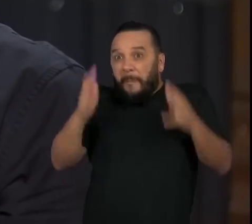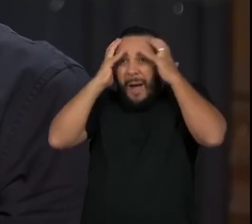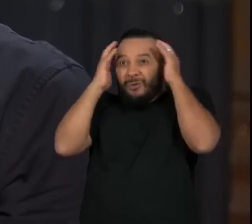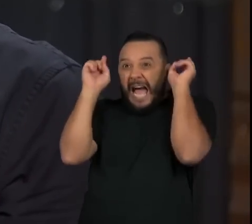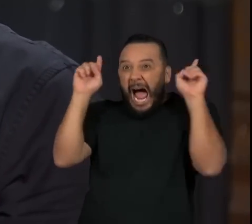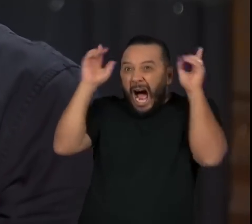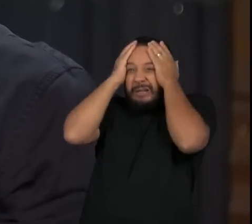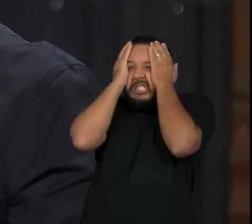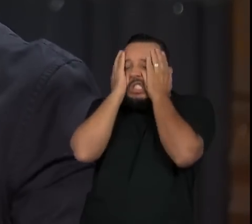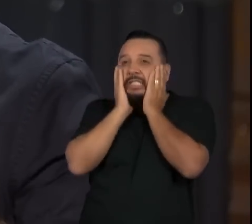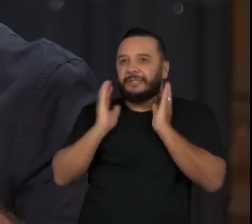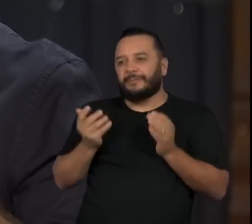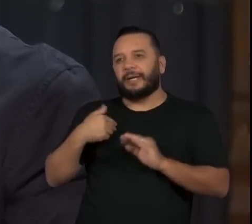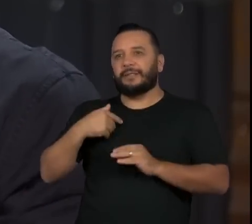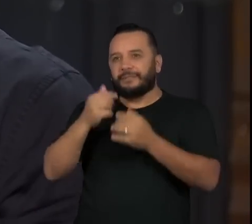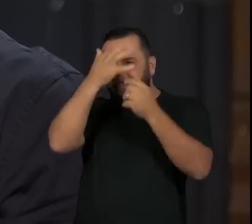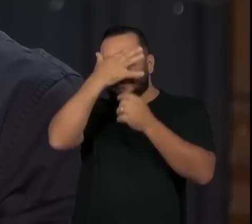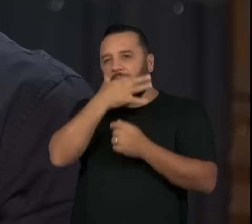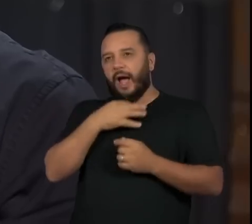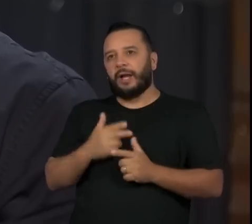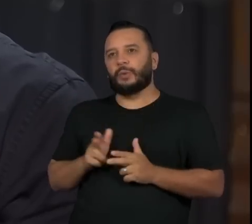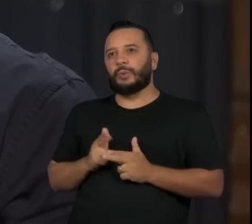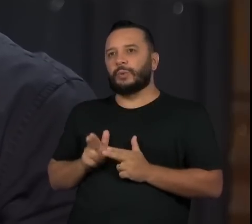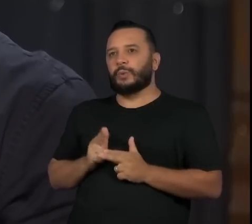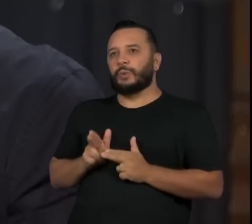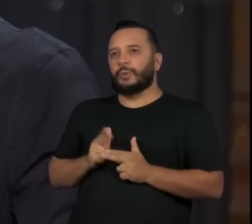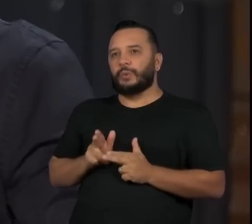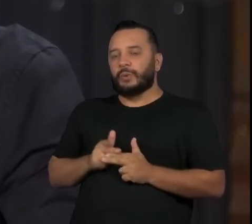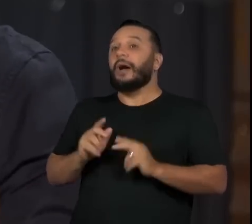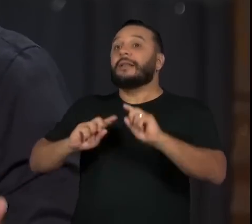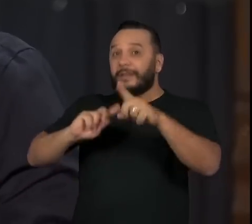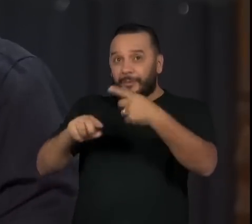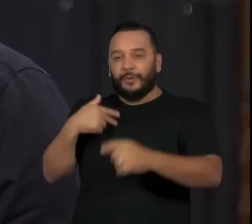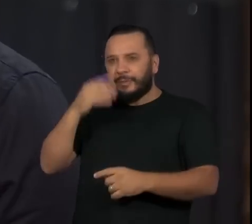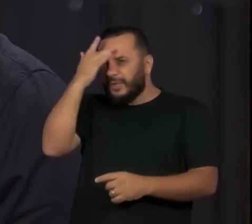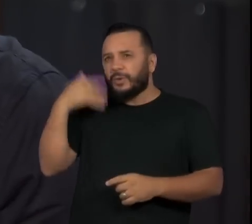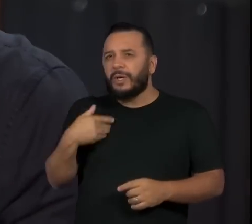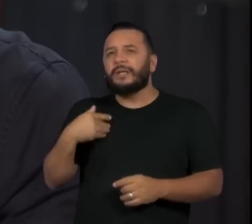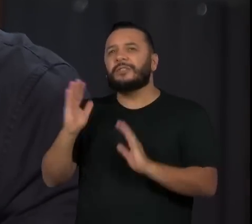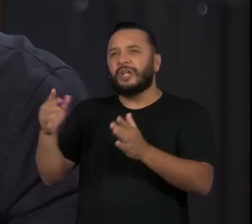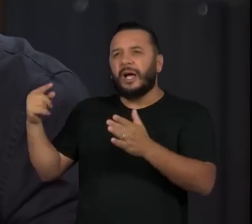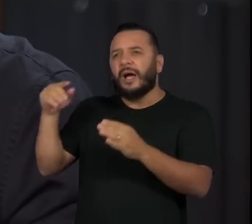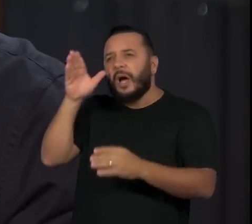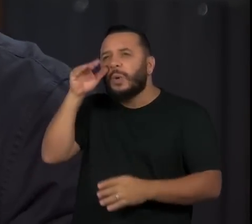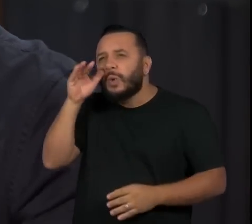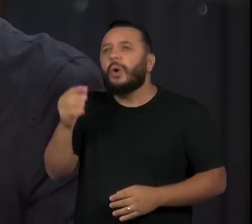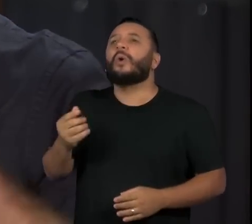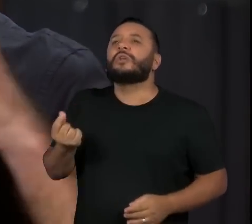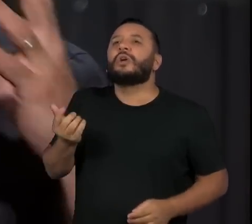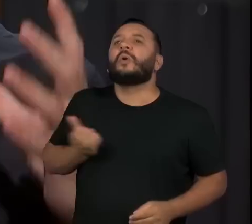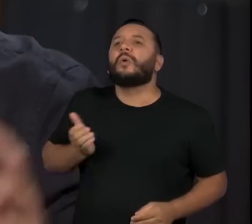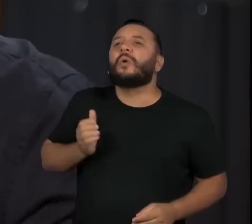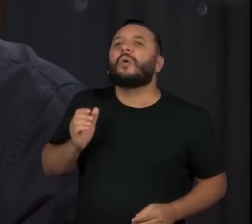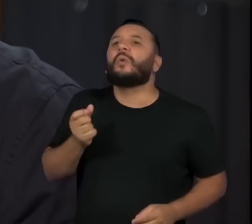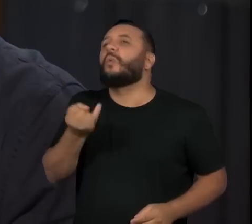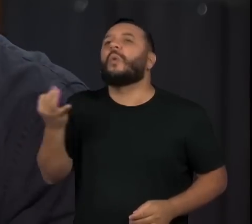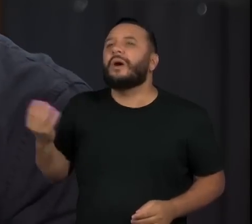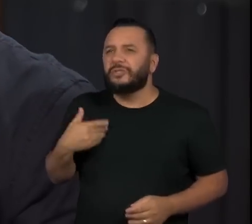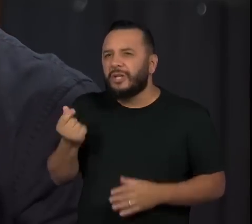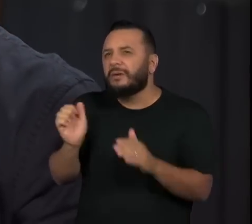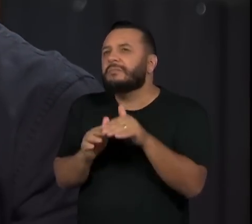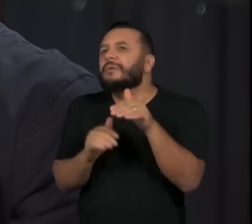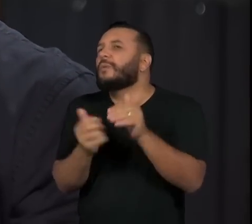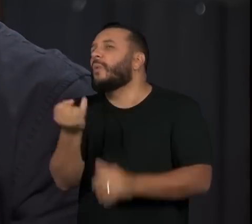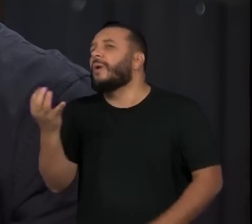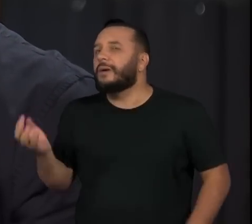teve depois de, enfim, vários encontros, assim, o pessoal na maior curiosidade de perguntar quanto que eu tinha acumulado de